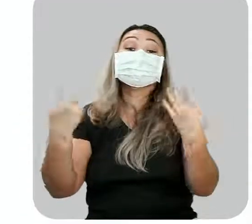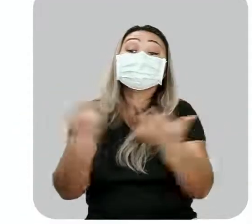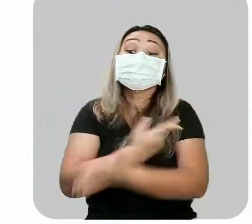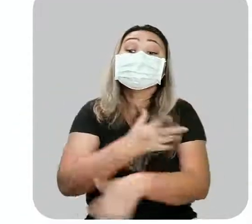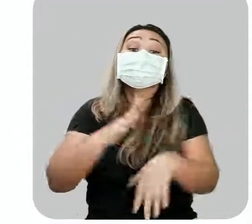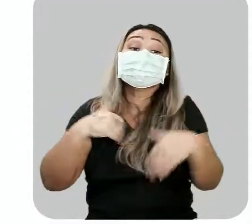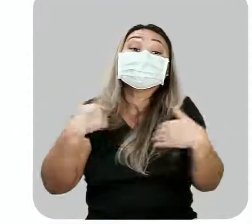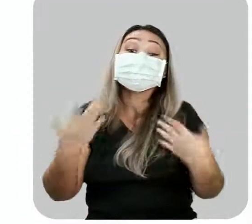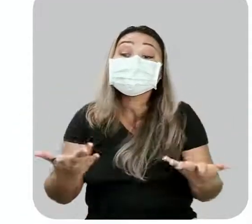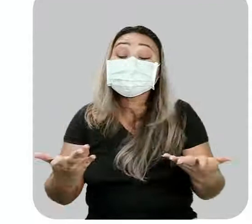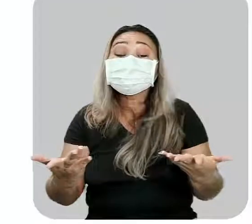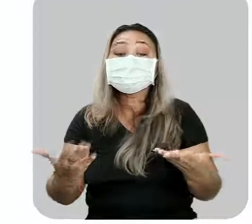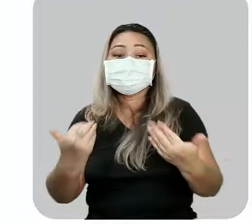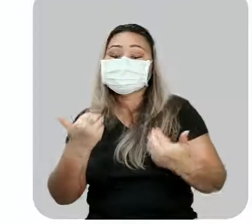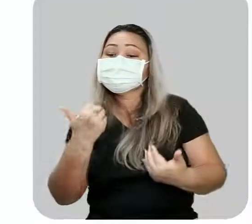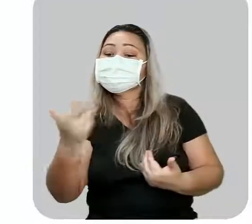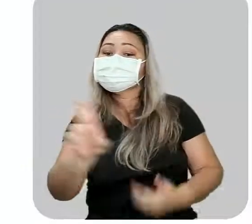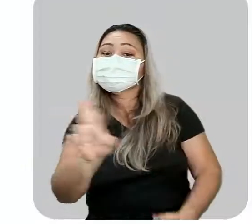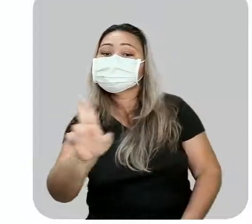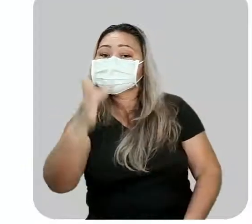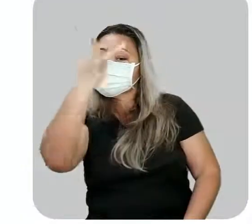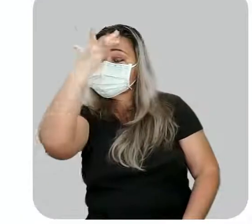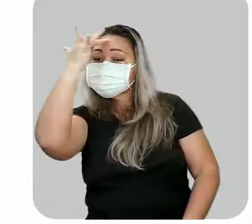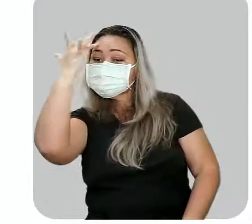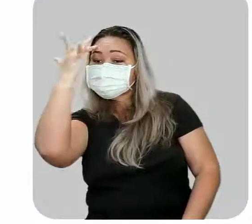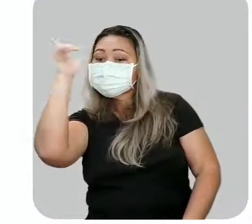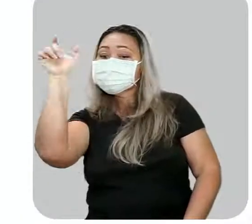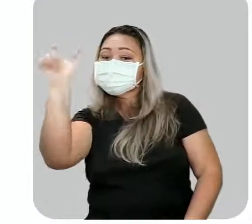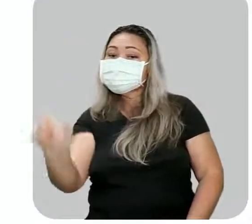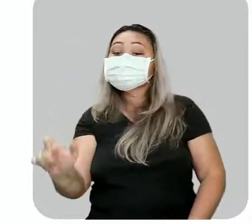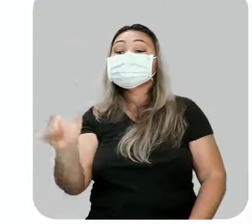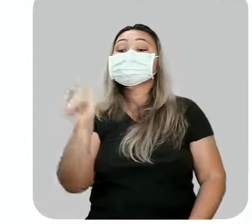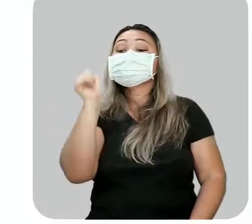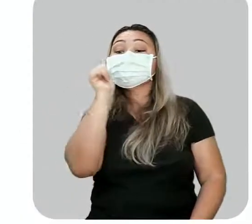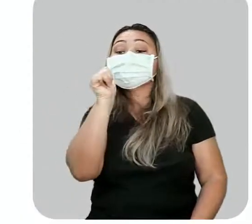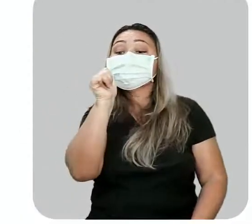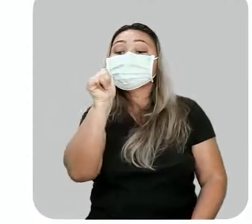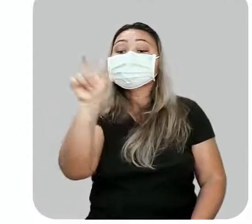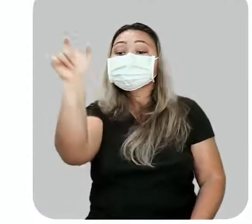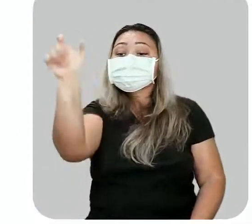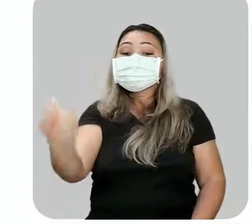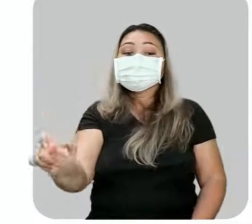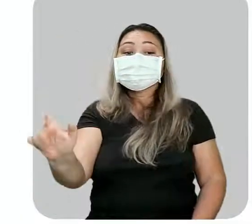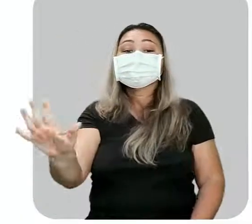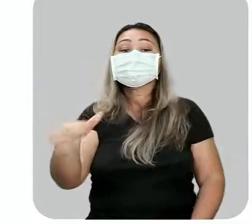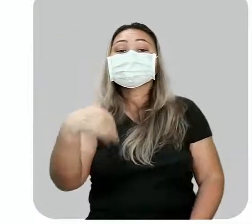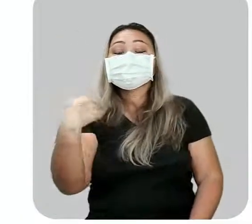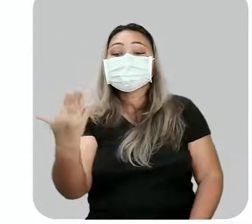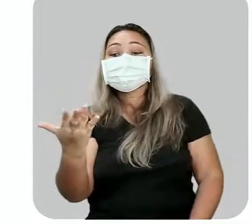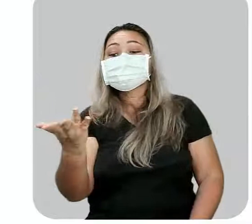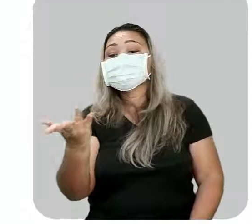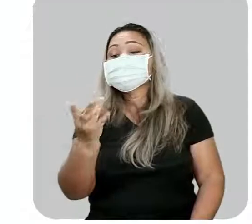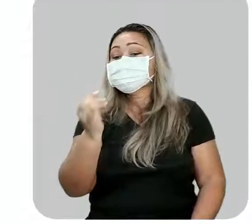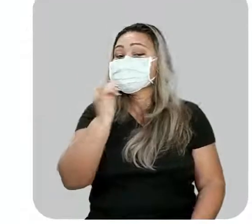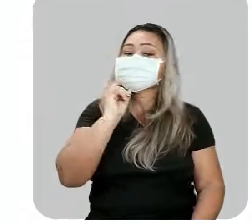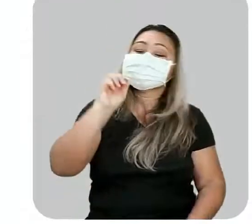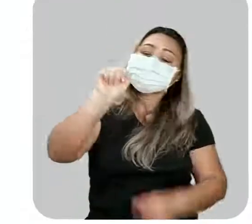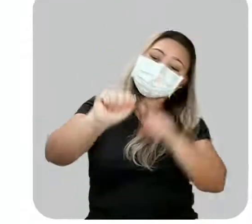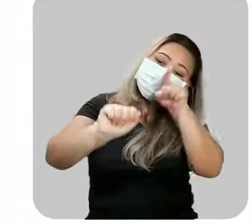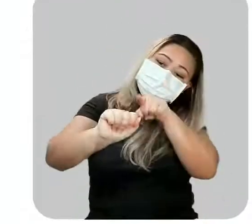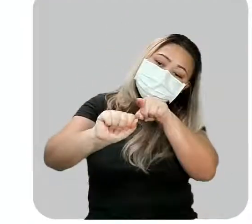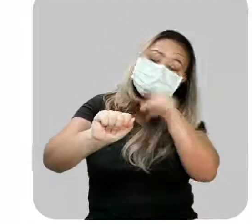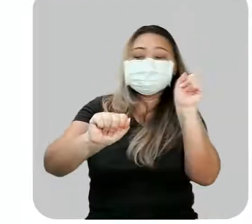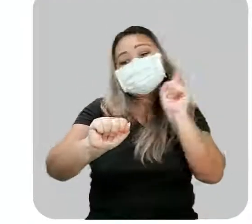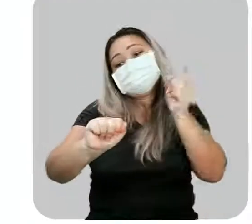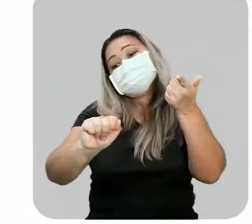ocorre? Diante de nome de pessoas do sexo feminino. O que vai acontecer? Né? Uma hora vai aparecer